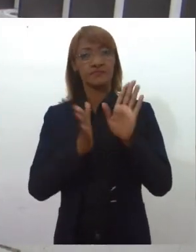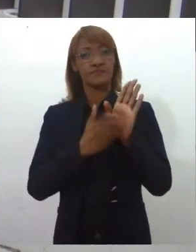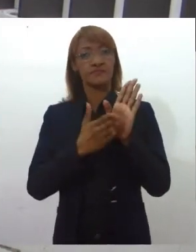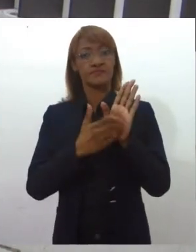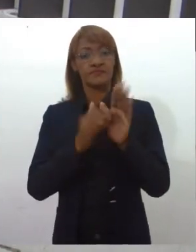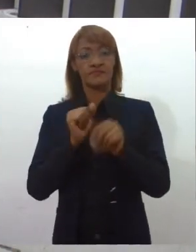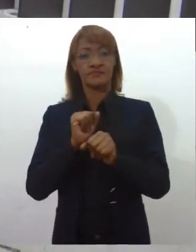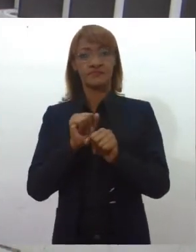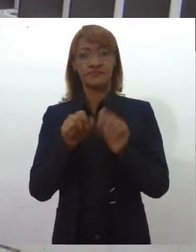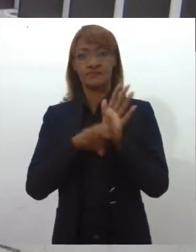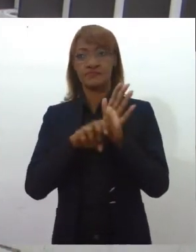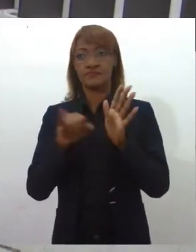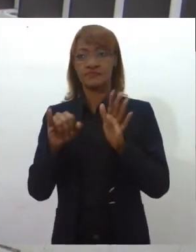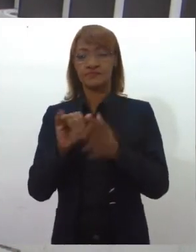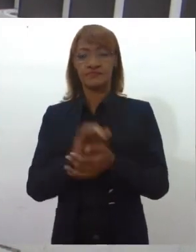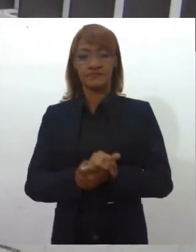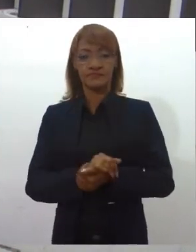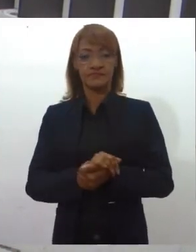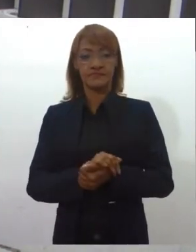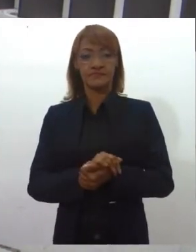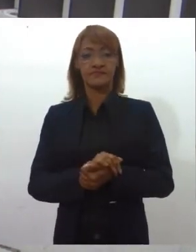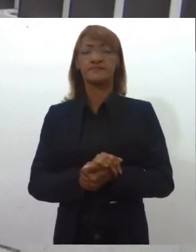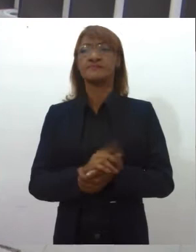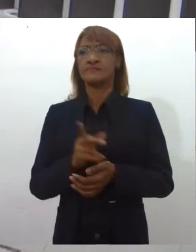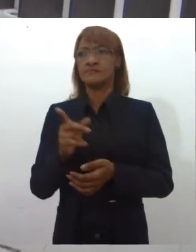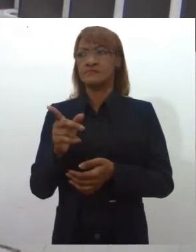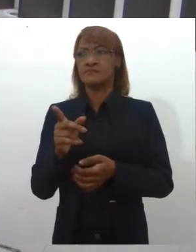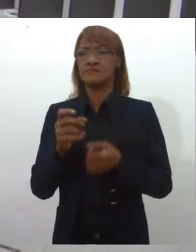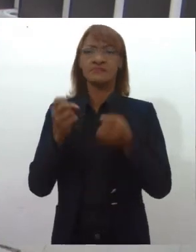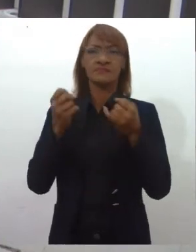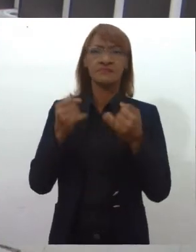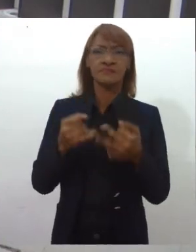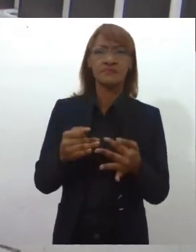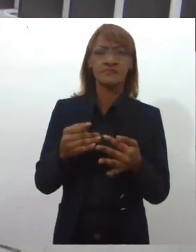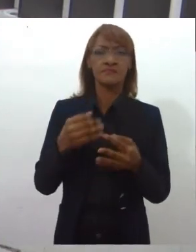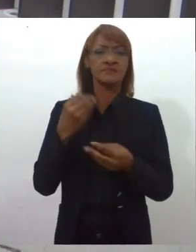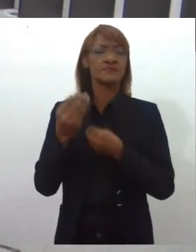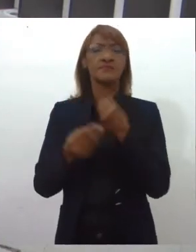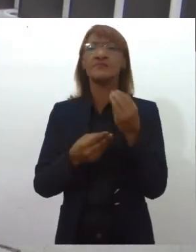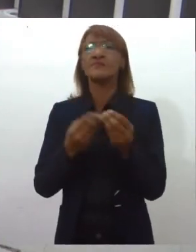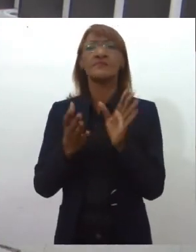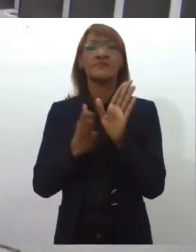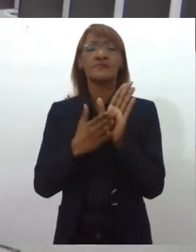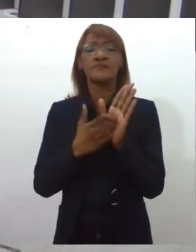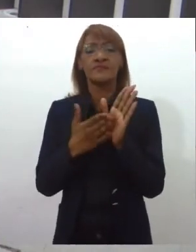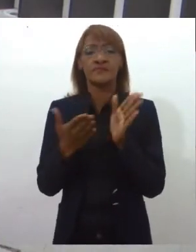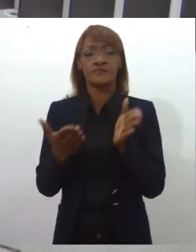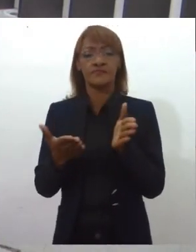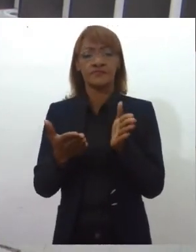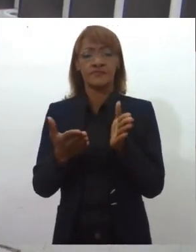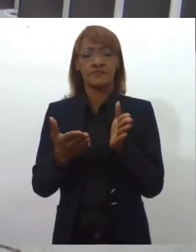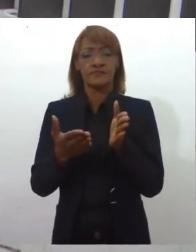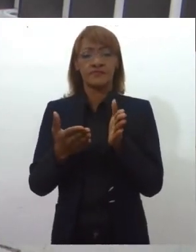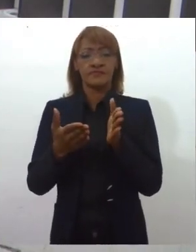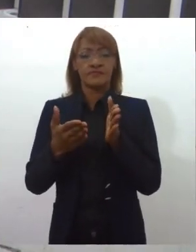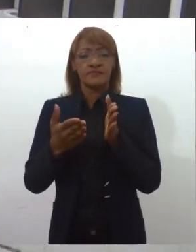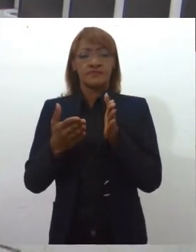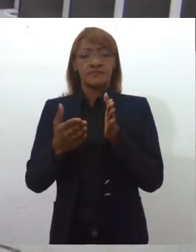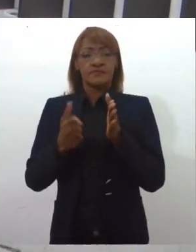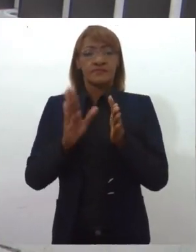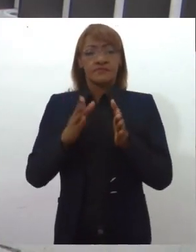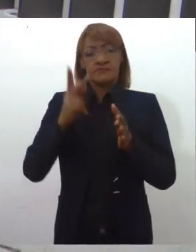edital. Entendi. Então, explica um pouco melhor para a gente com relação a essas propostas. Como é que essa proposta, a